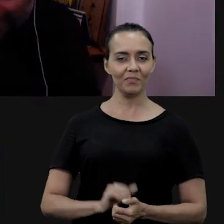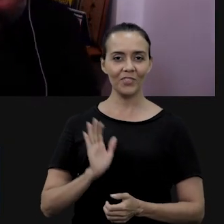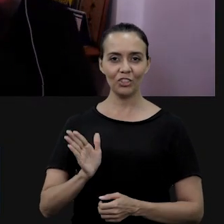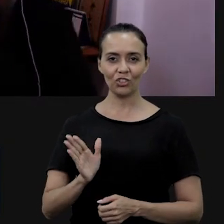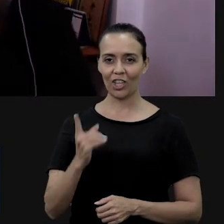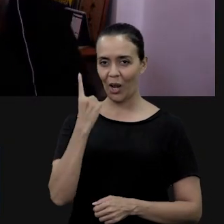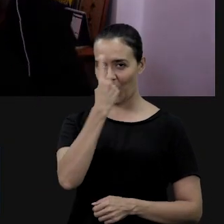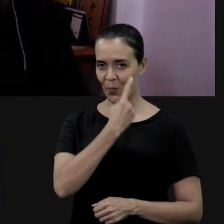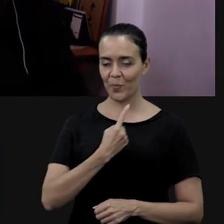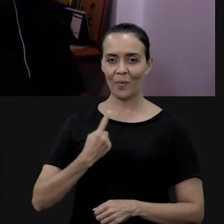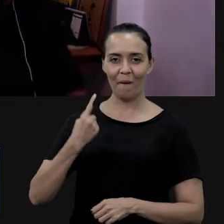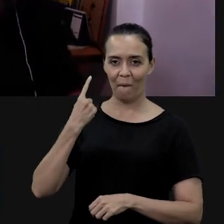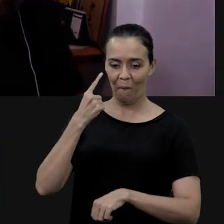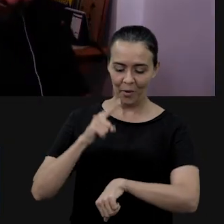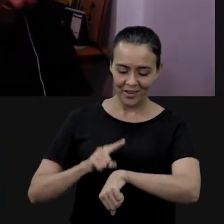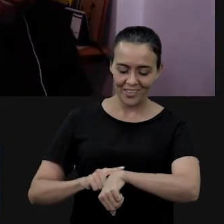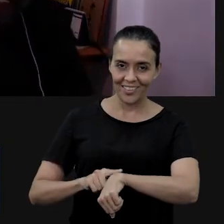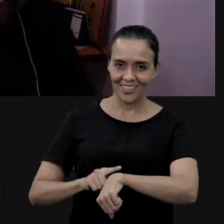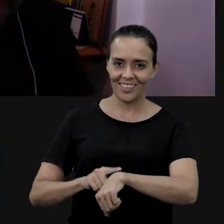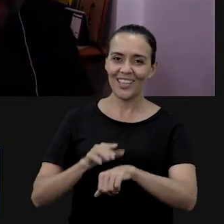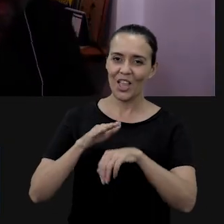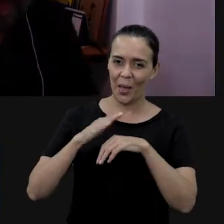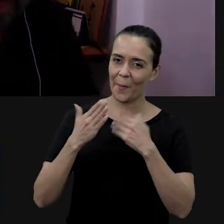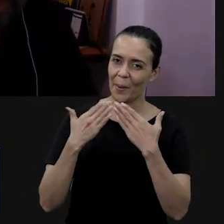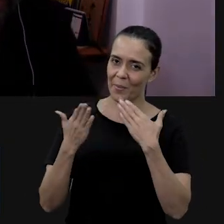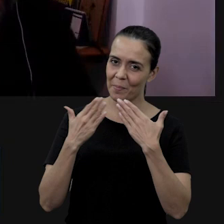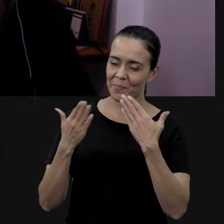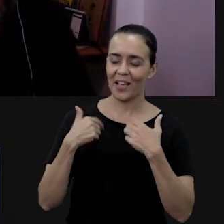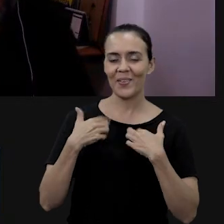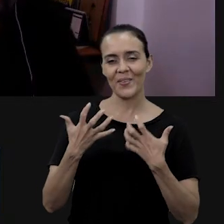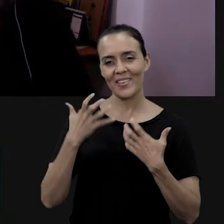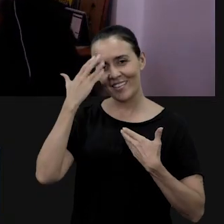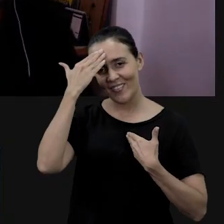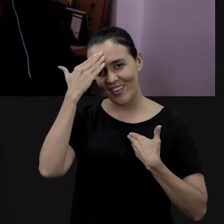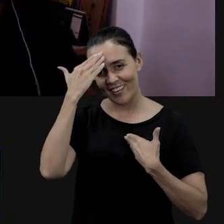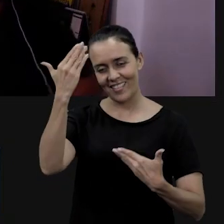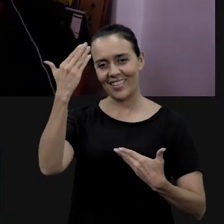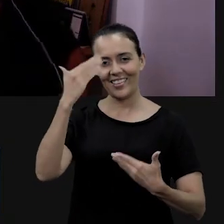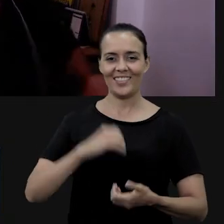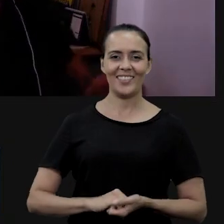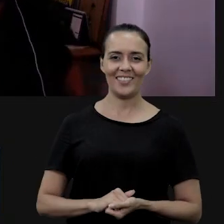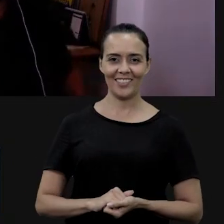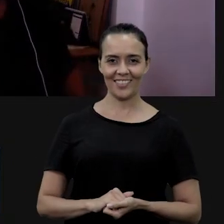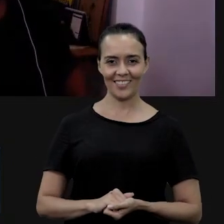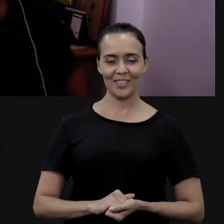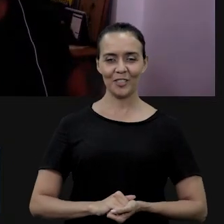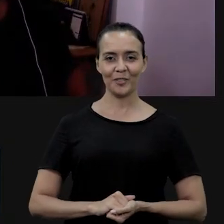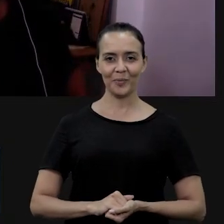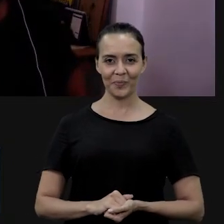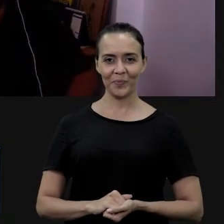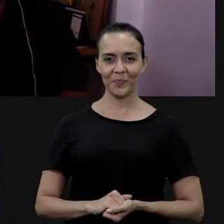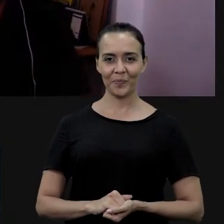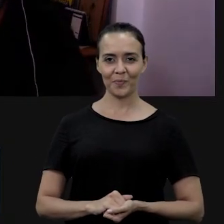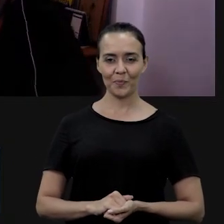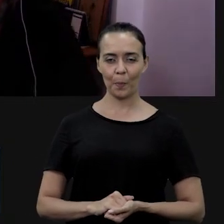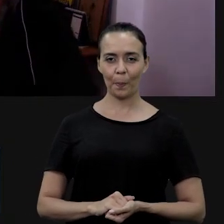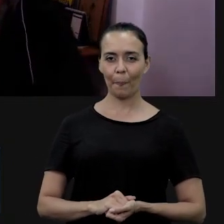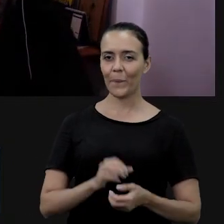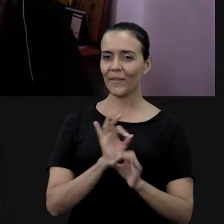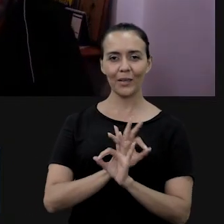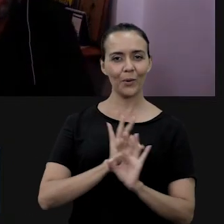Diga, pô, André, Gus, foi mal. não, estamos batendo 1 hora de papo aí. Acho Eu que não fica aqui acredito. meu agradecimento.